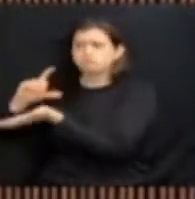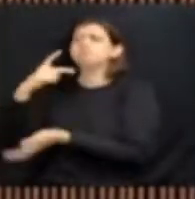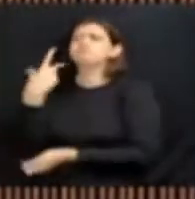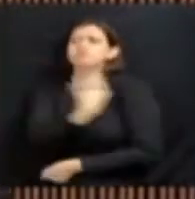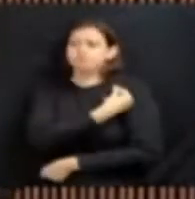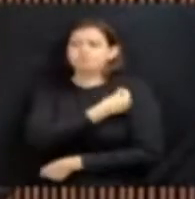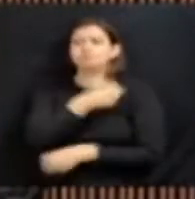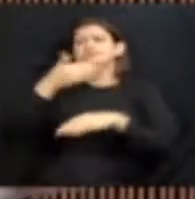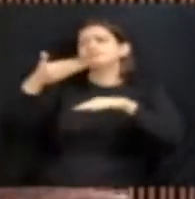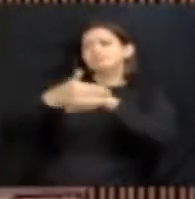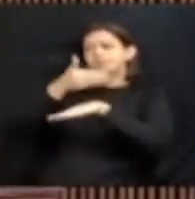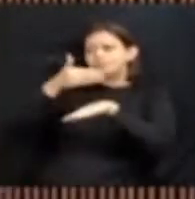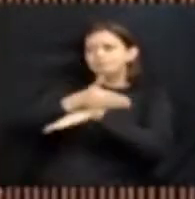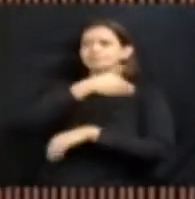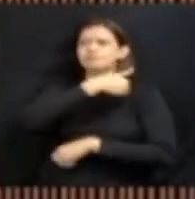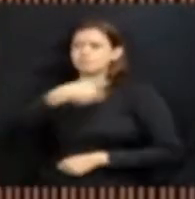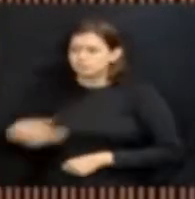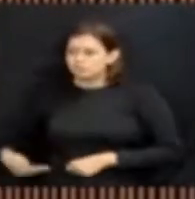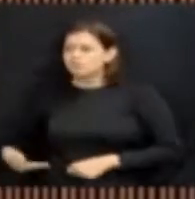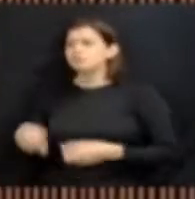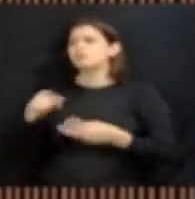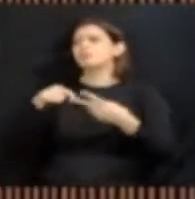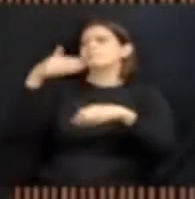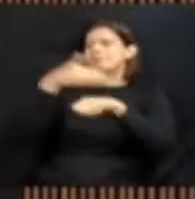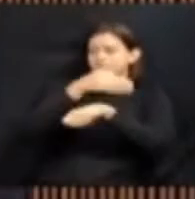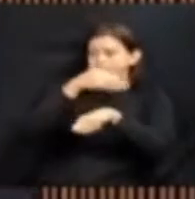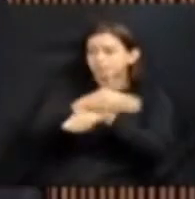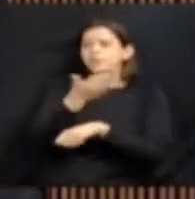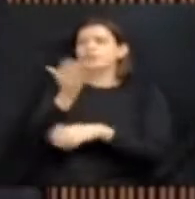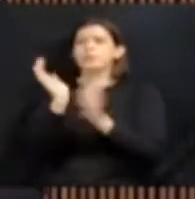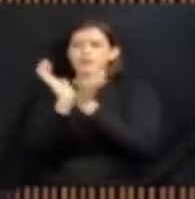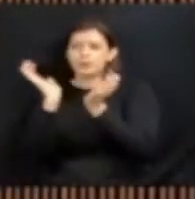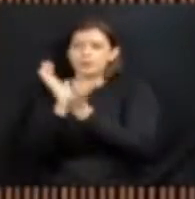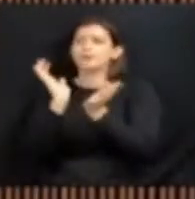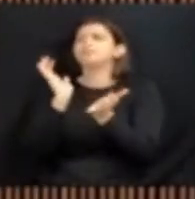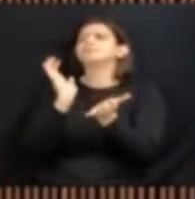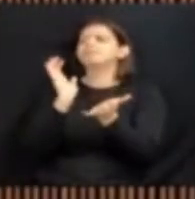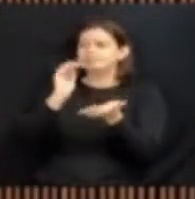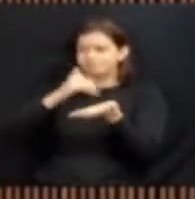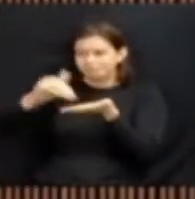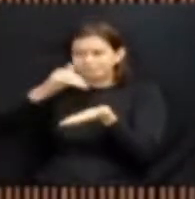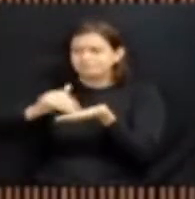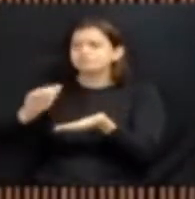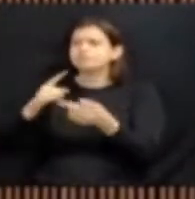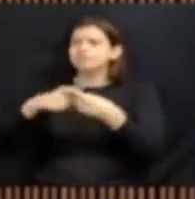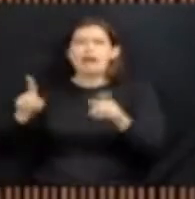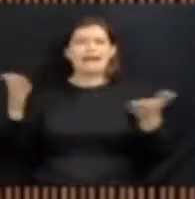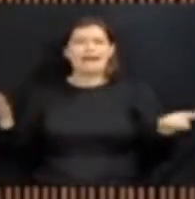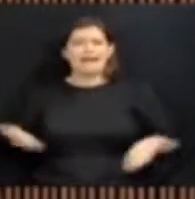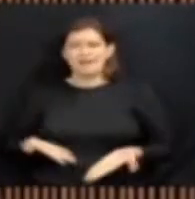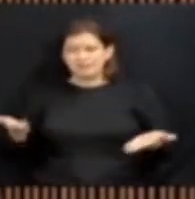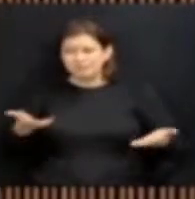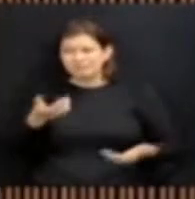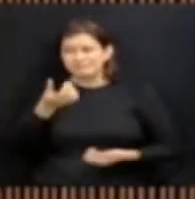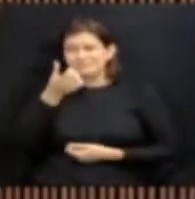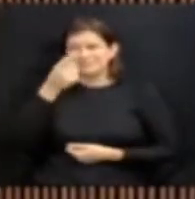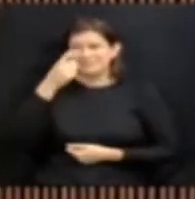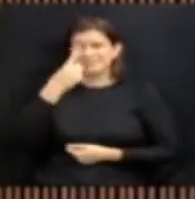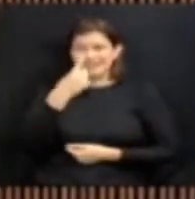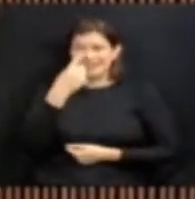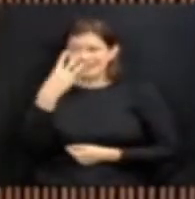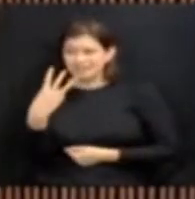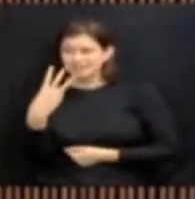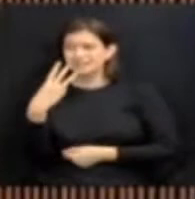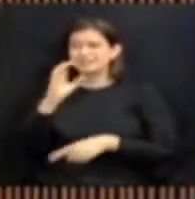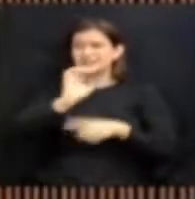mais nada e eu vejo agora aqui três estados conseguirem a vacina e o Paraná mais uma vez de fora do